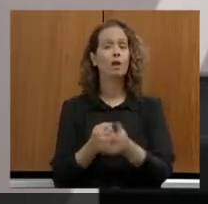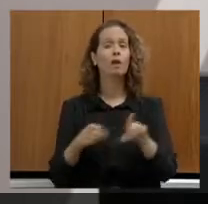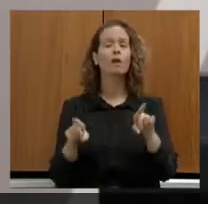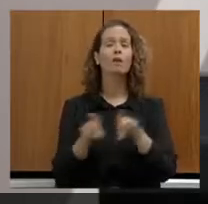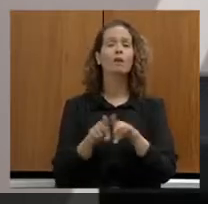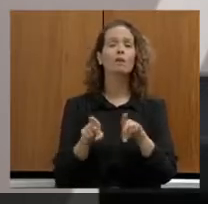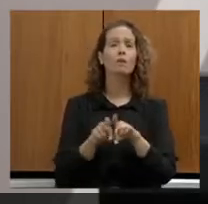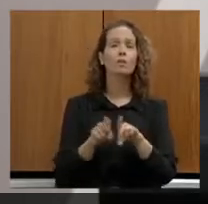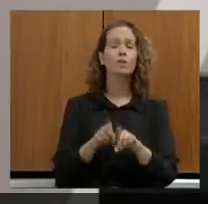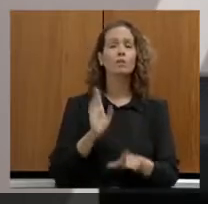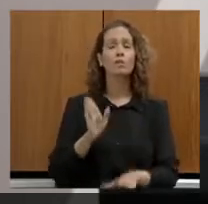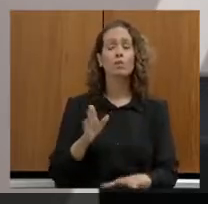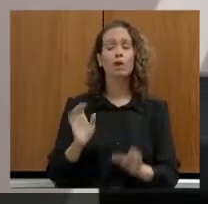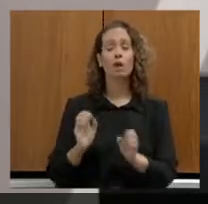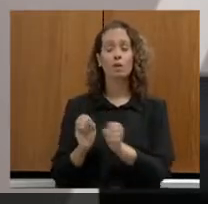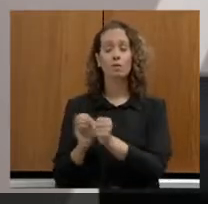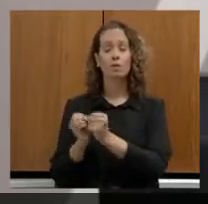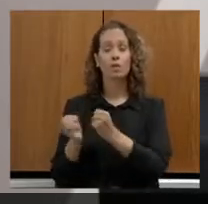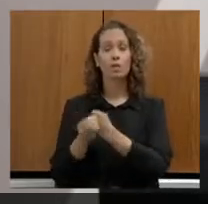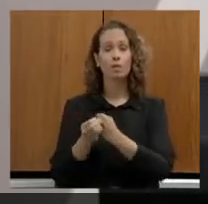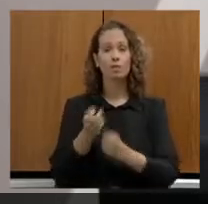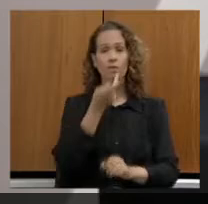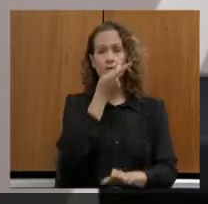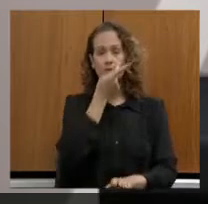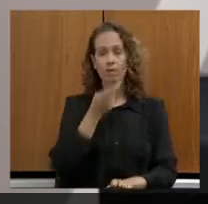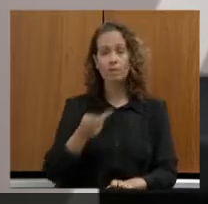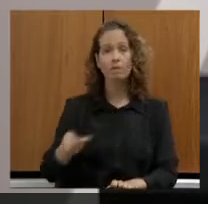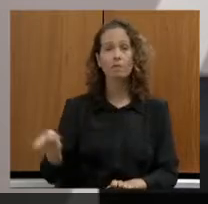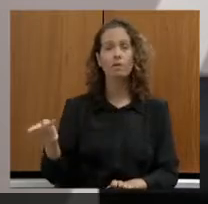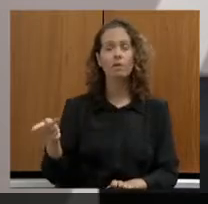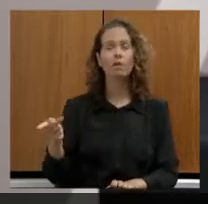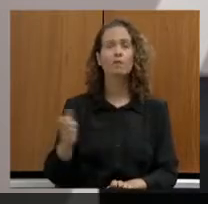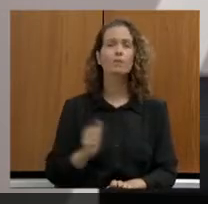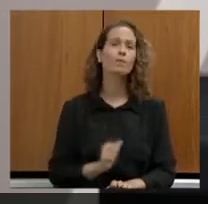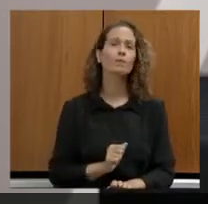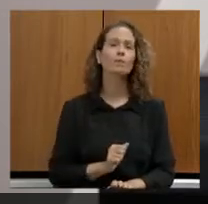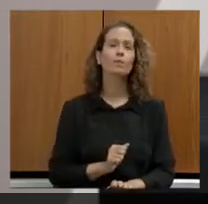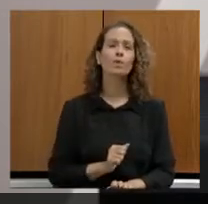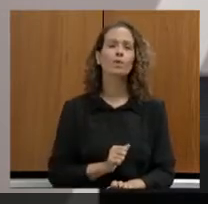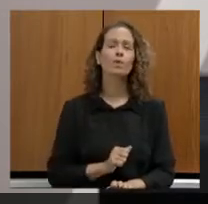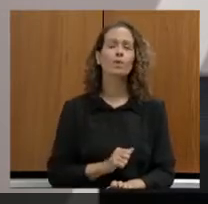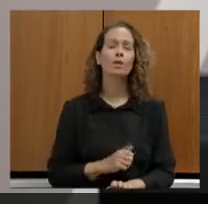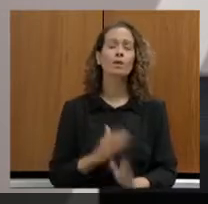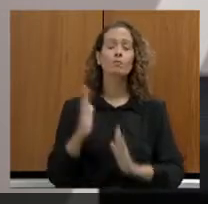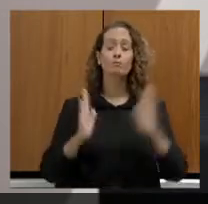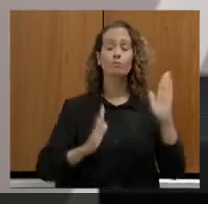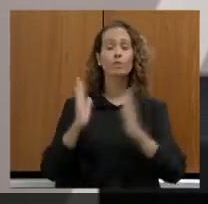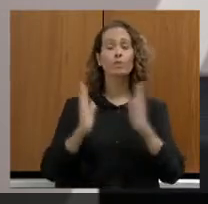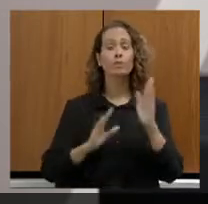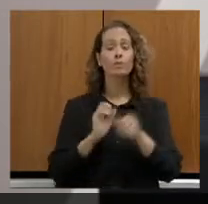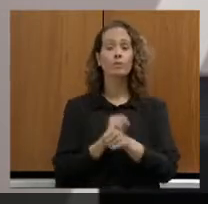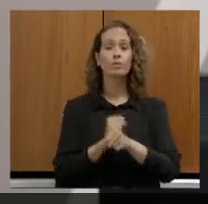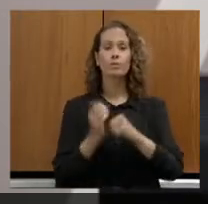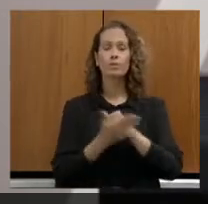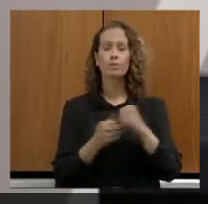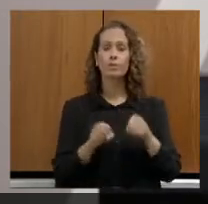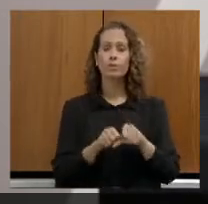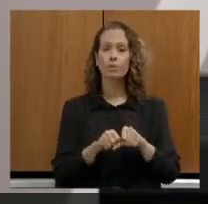visitamos alguns municípios é de que durante a pandemia